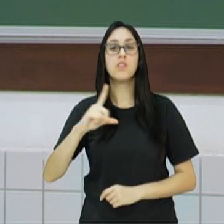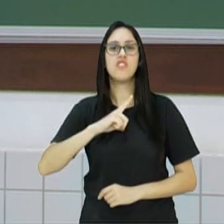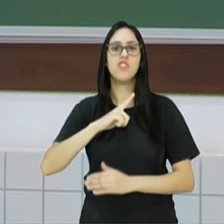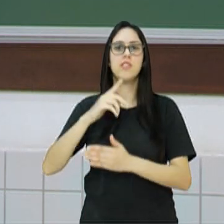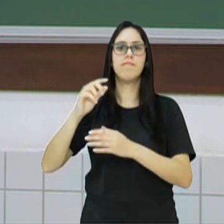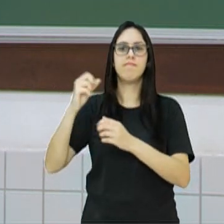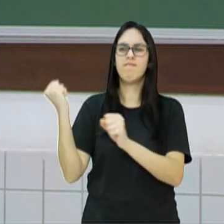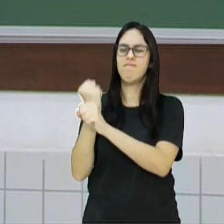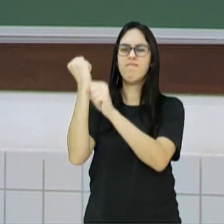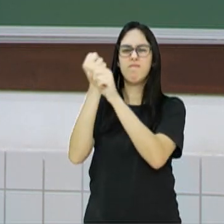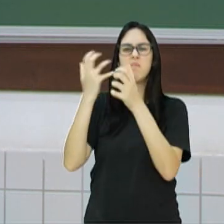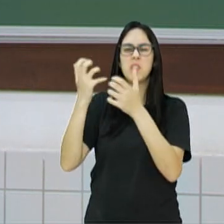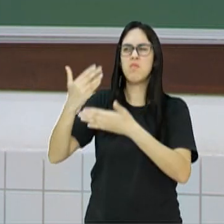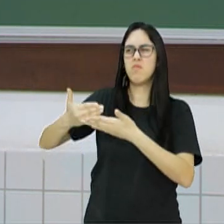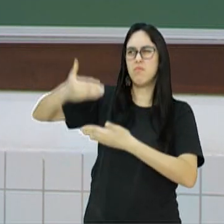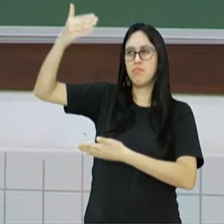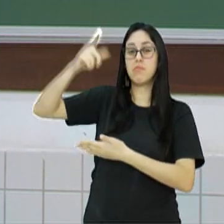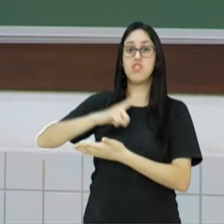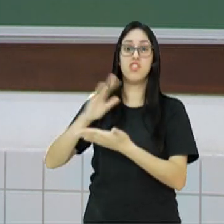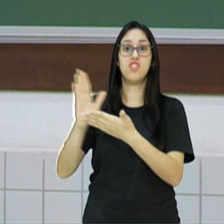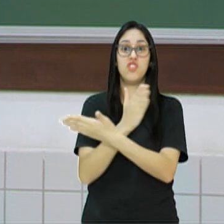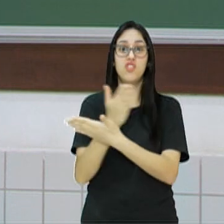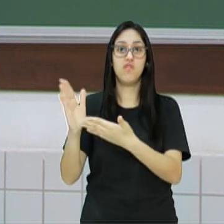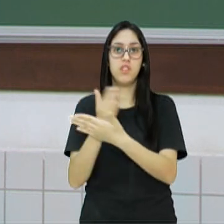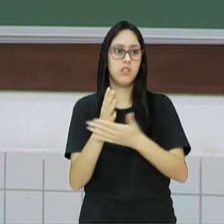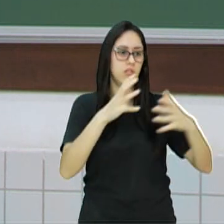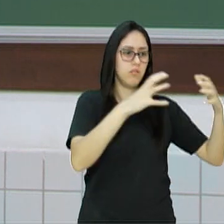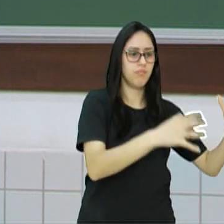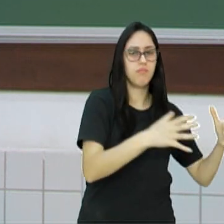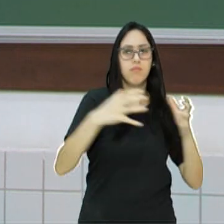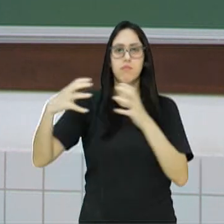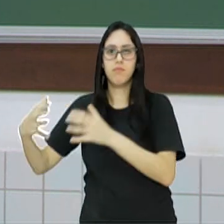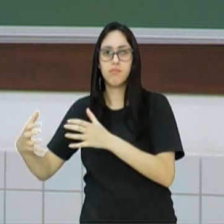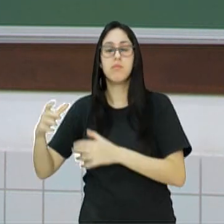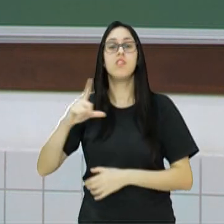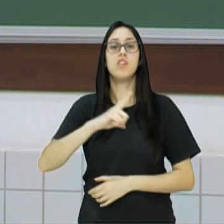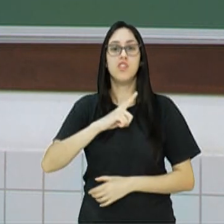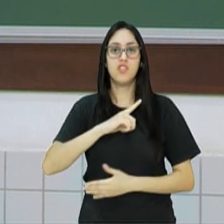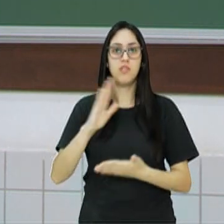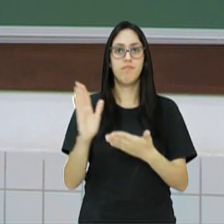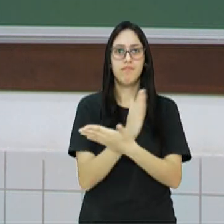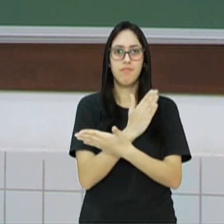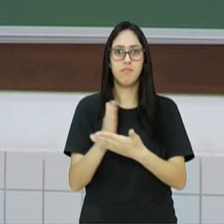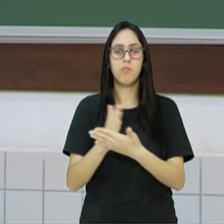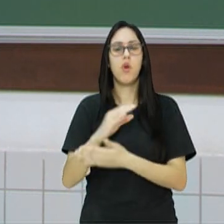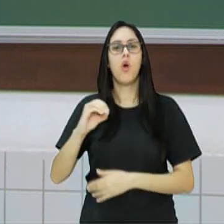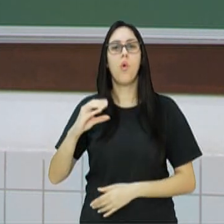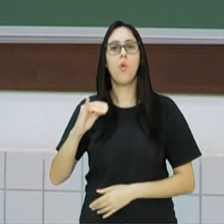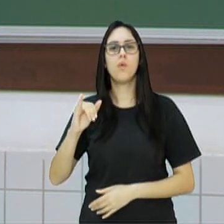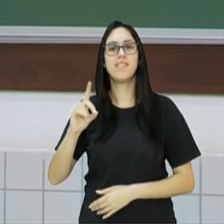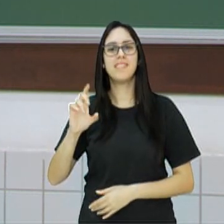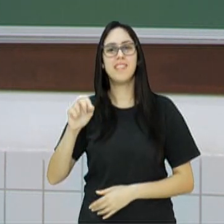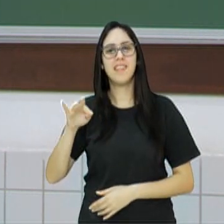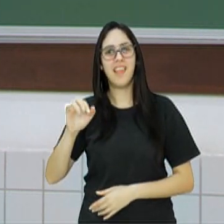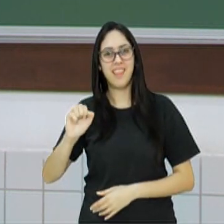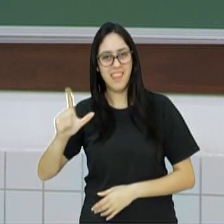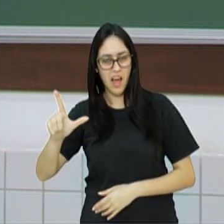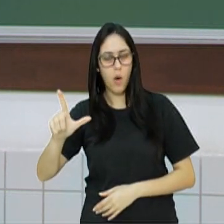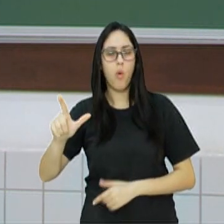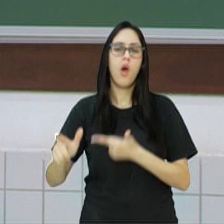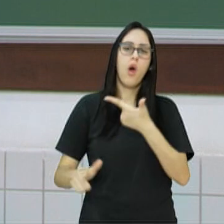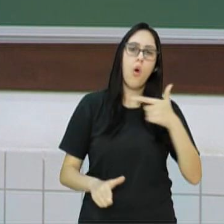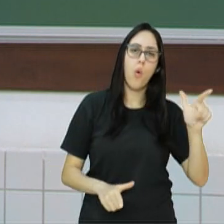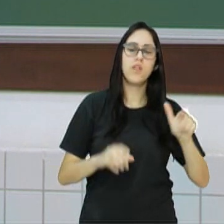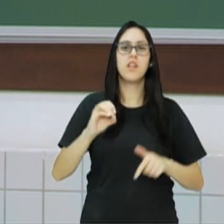cidade também era dividida em 2 zonas, né? Berlim Ocidental e Berlim Oriental, a Berlim Oriental soviética, a